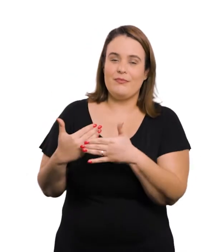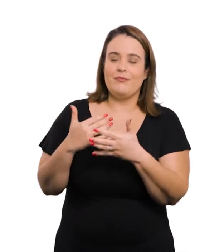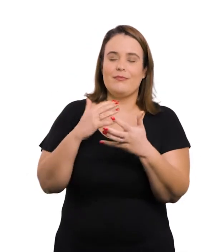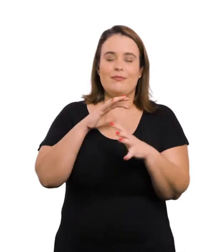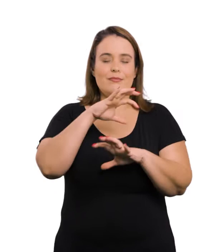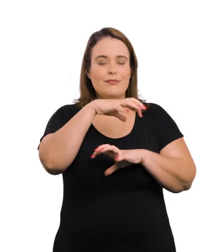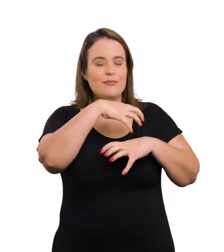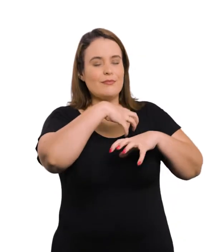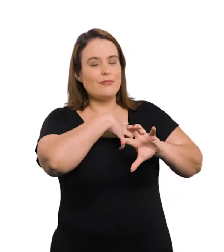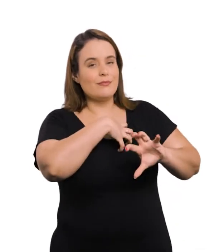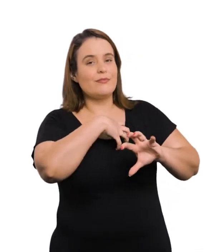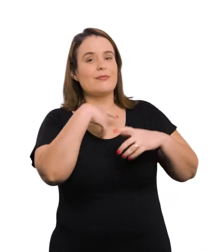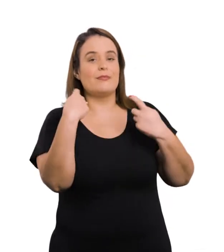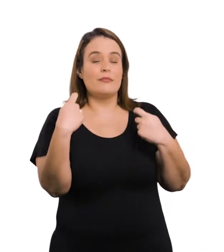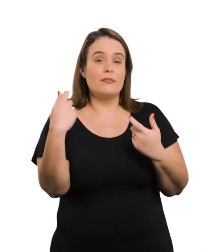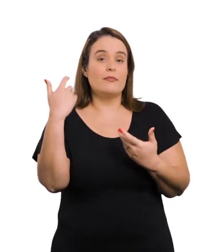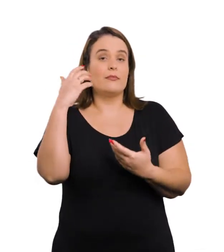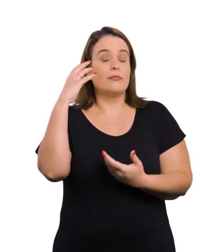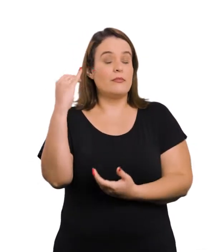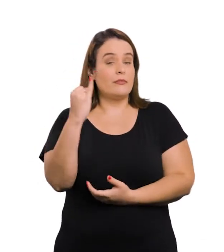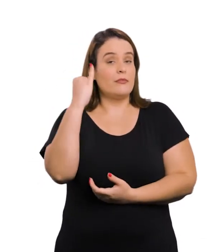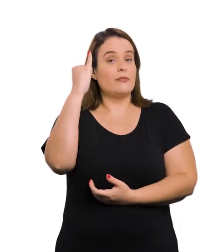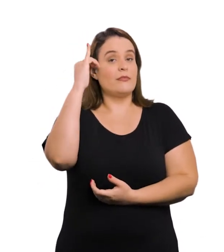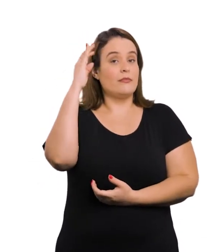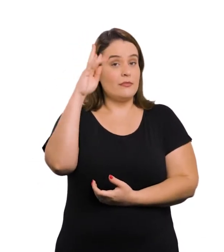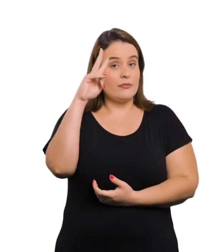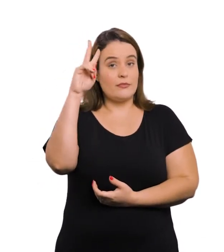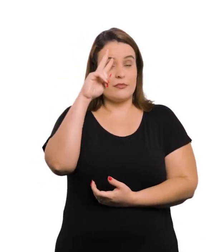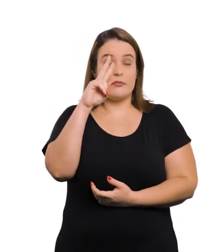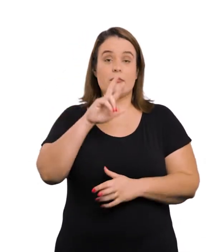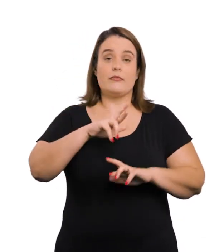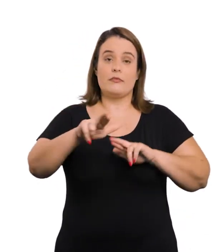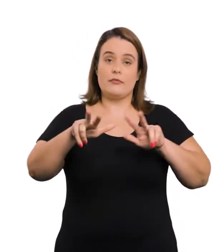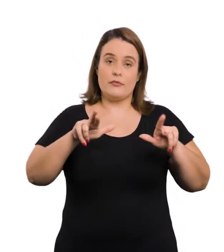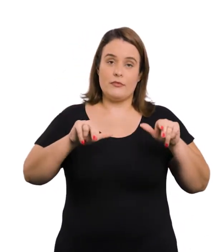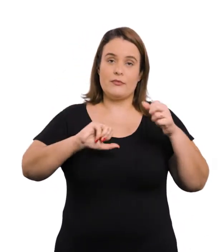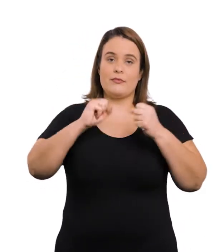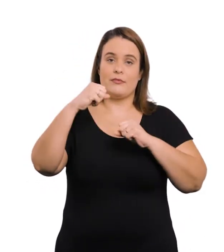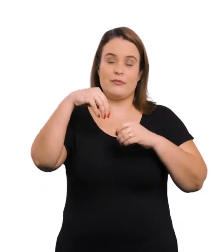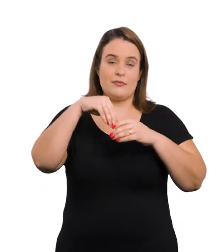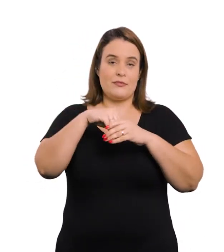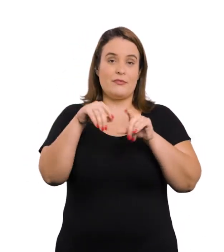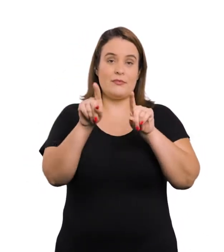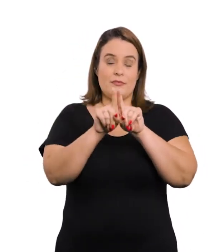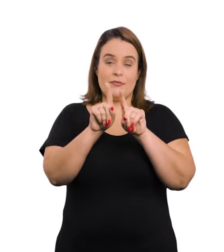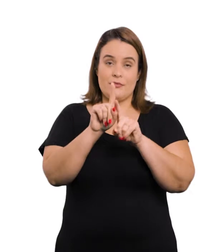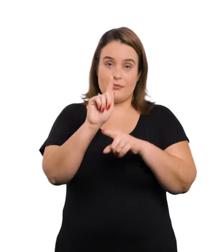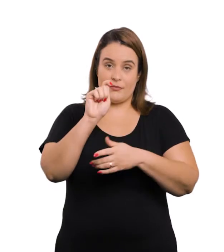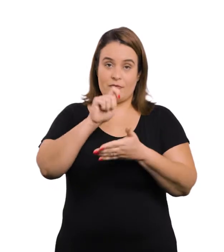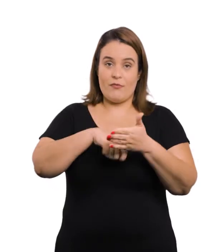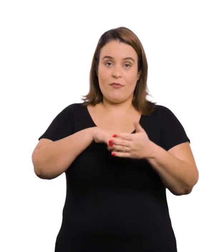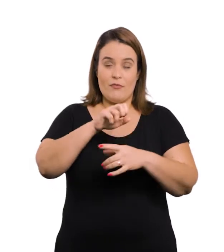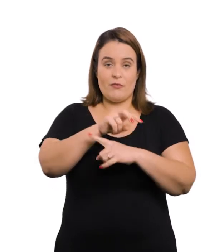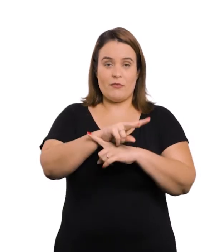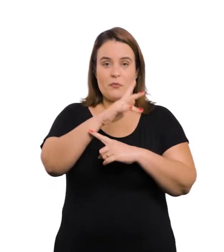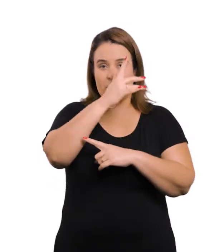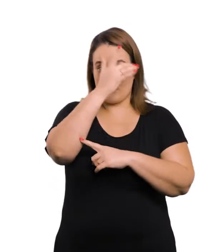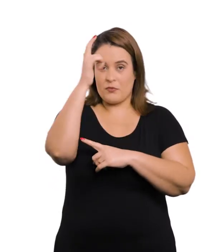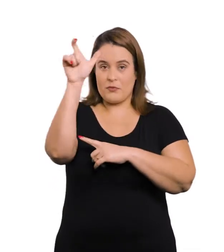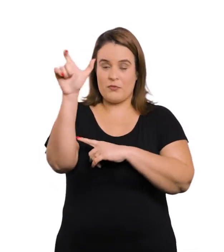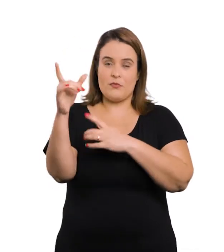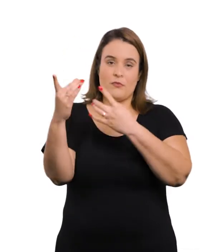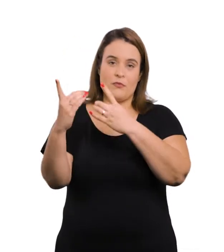de sensibilização deve ainda ressaltar a importância da diversidade na organização e da contratação de pessoas